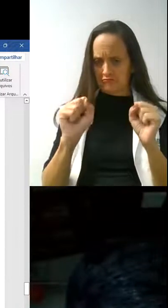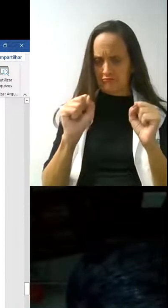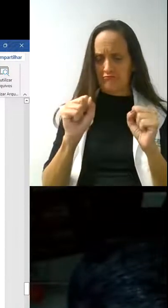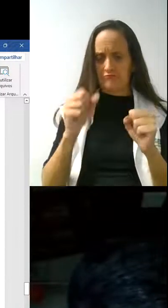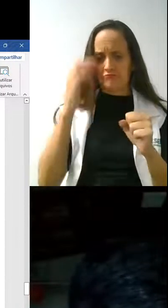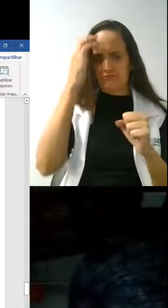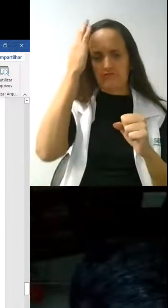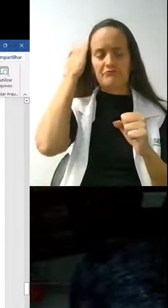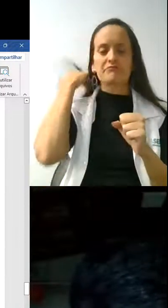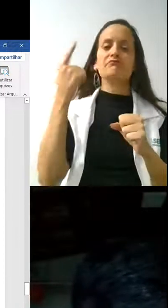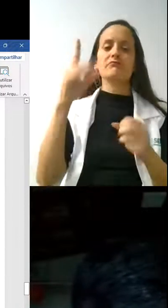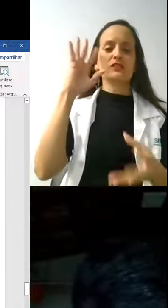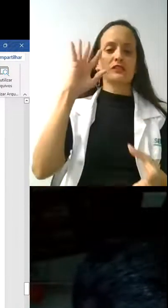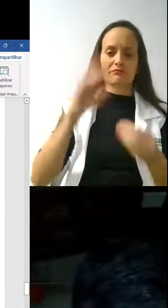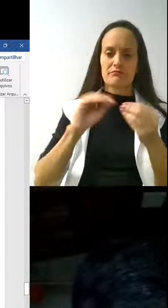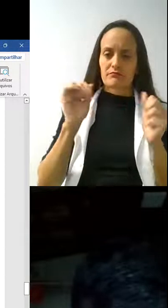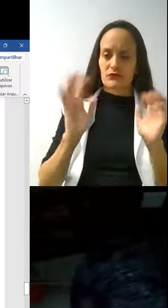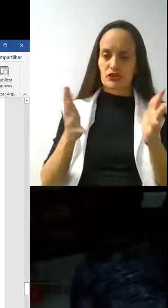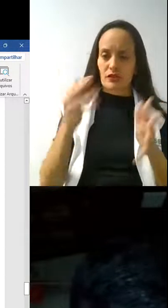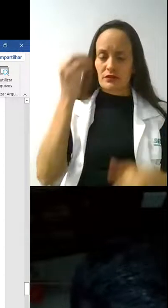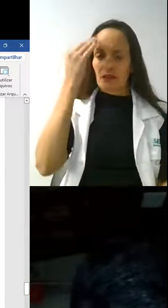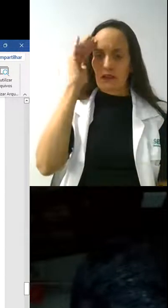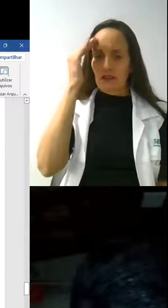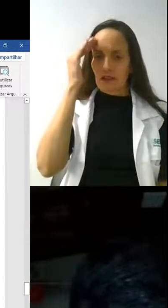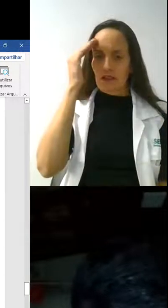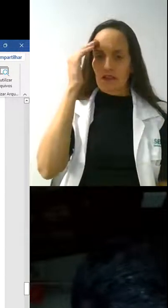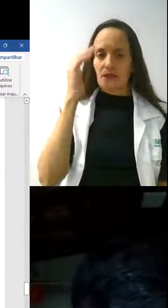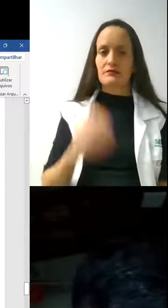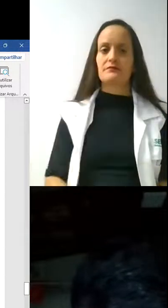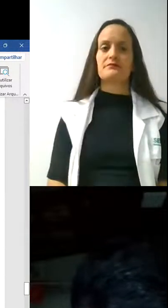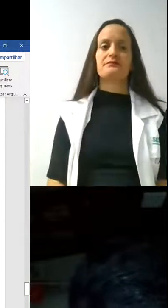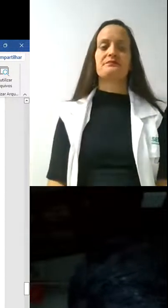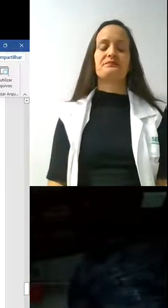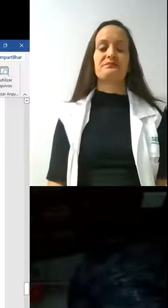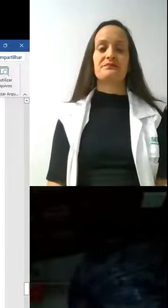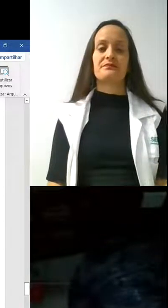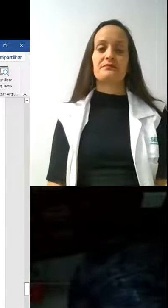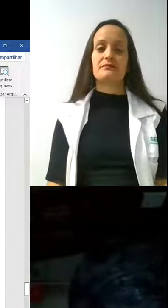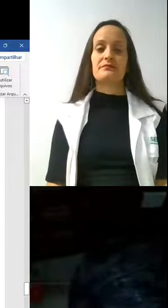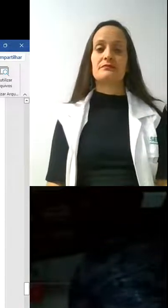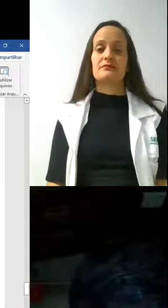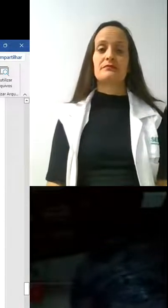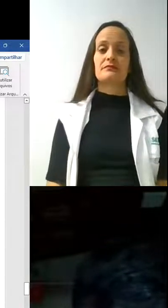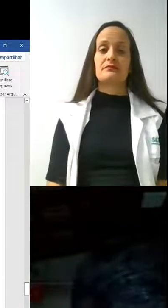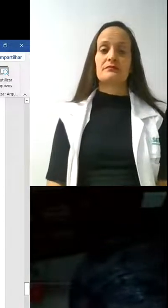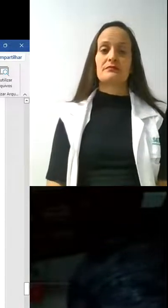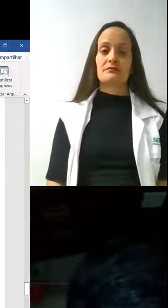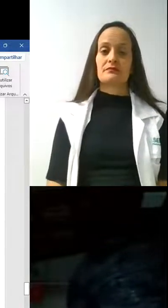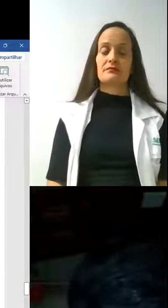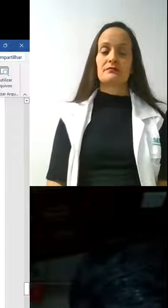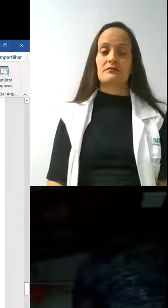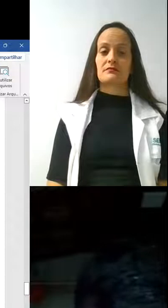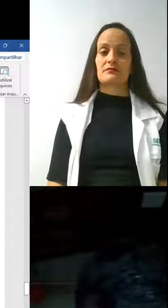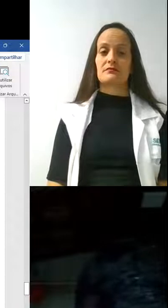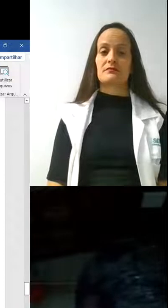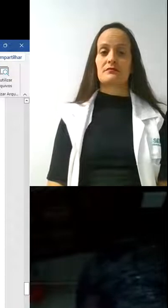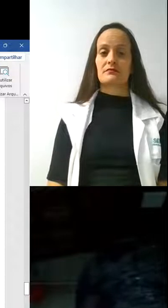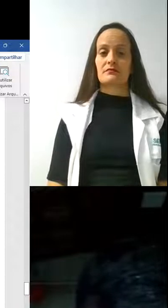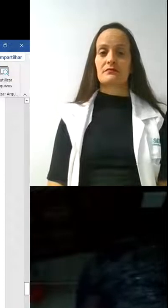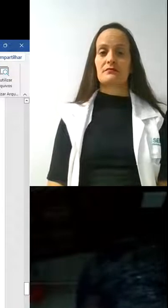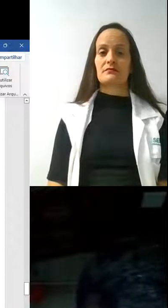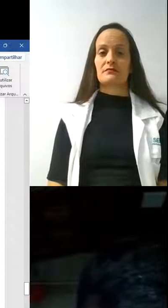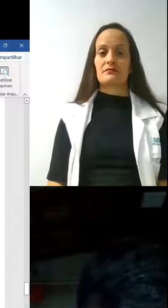Vocês já entenderam, né? Já fiz as contas já. Então, esse valor para milímetro, multiplico por 1000. Esse valor para